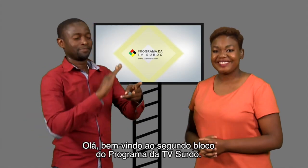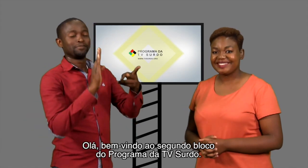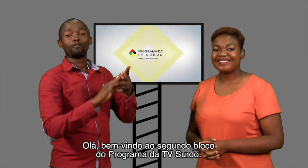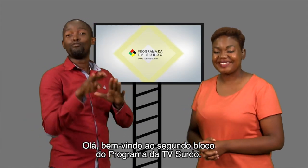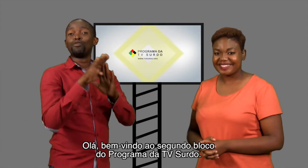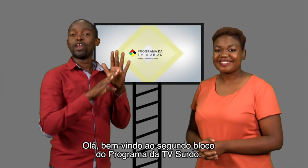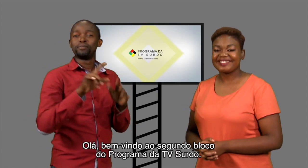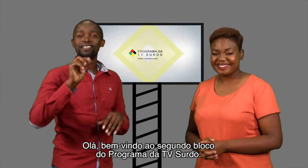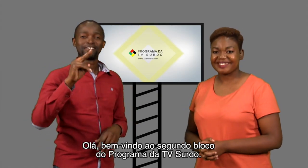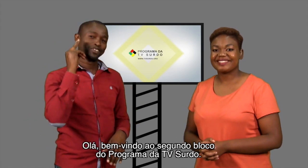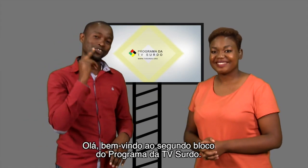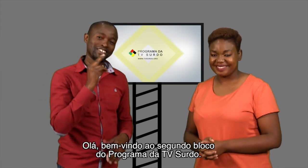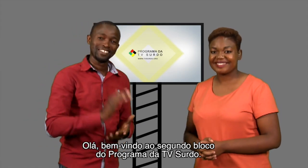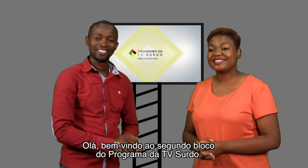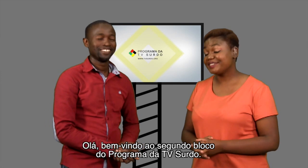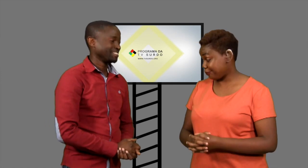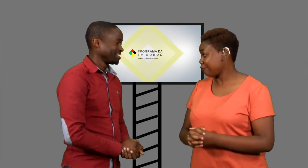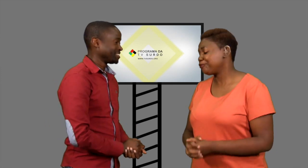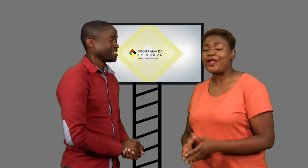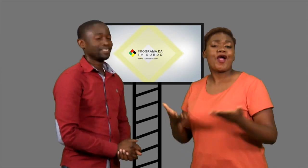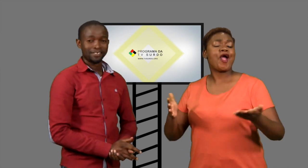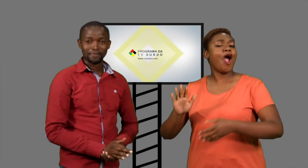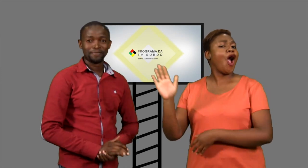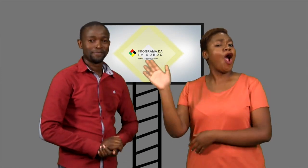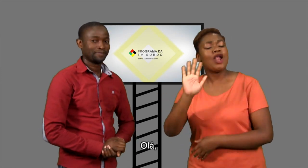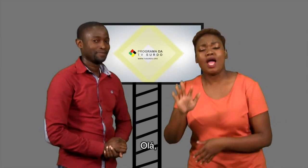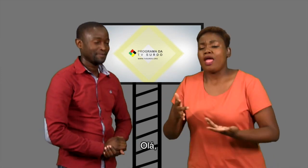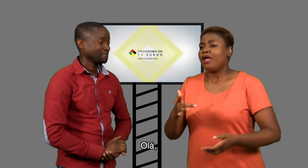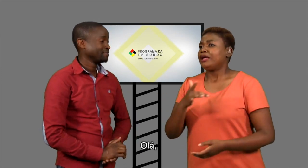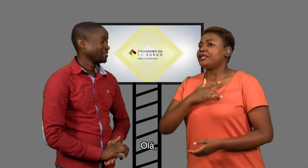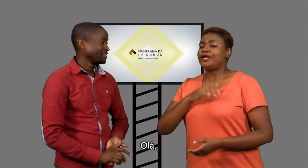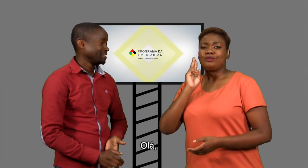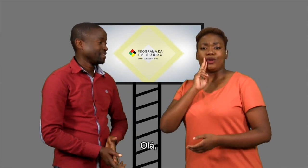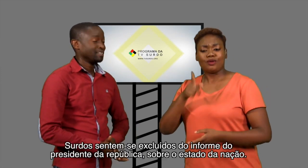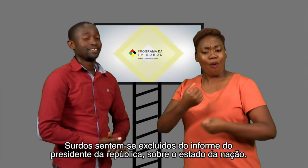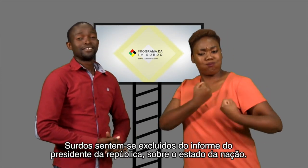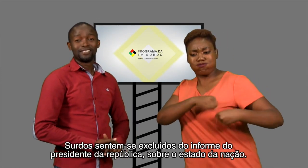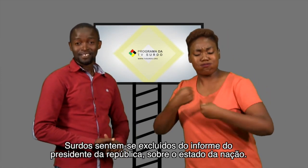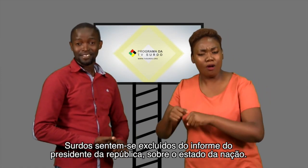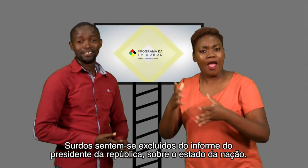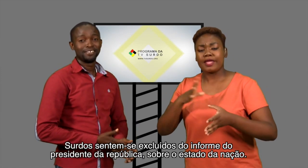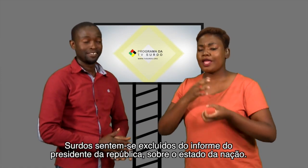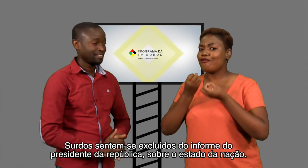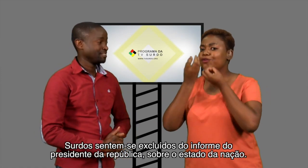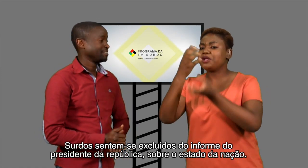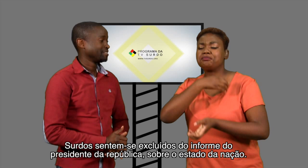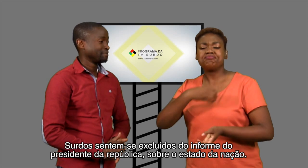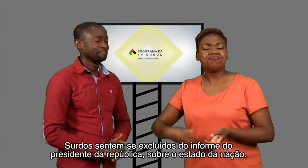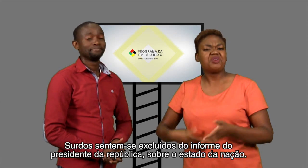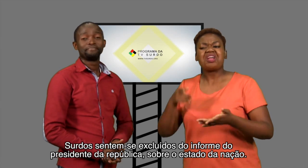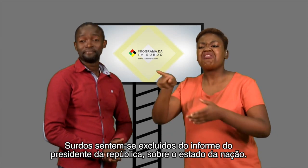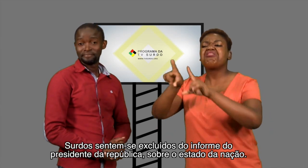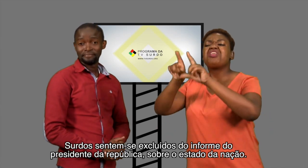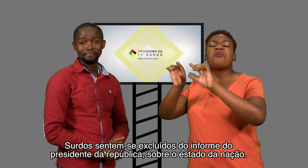Olá, bem-vindo ao segundo bloco do programa da TV Surdo. Olá, surdos sentem-se excluídos do informe